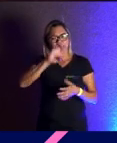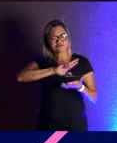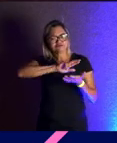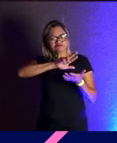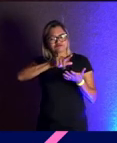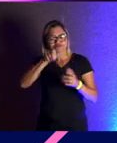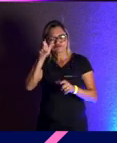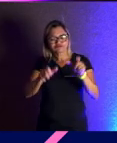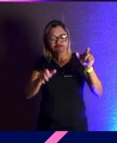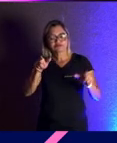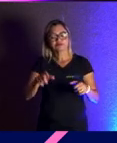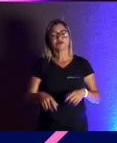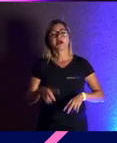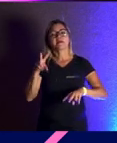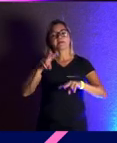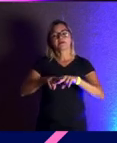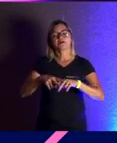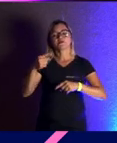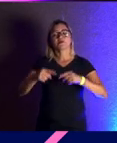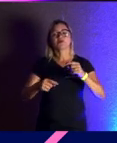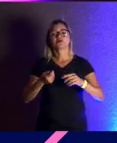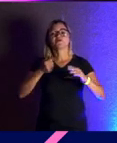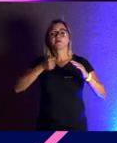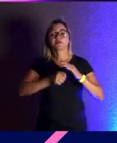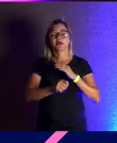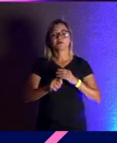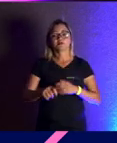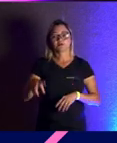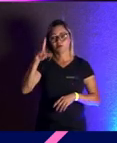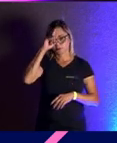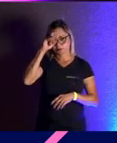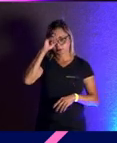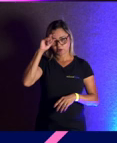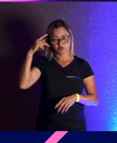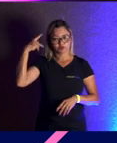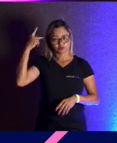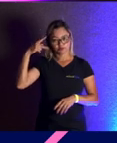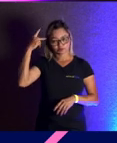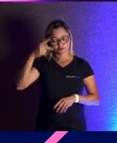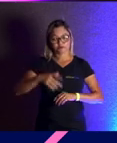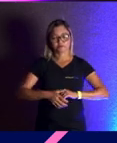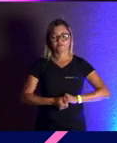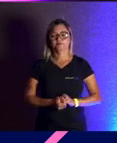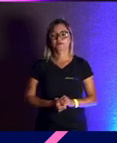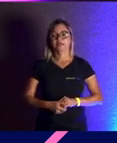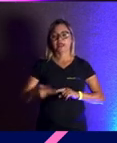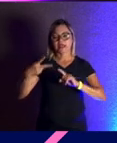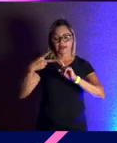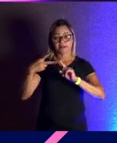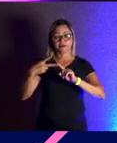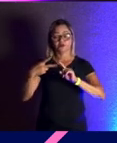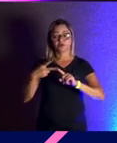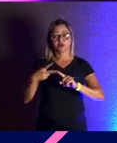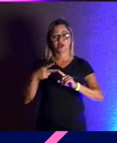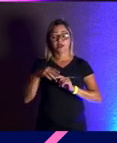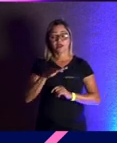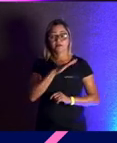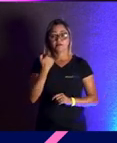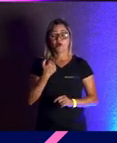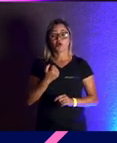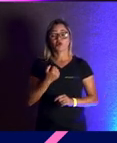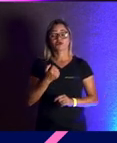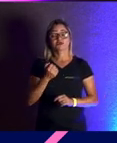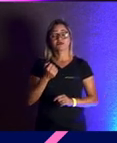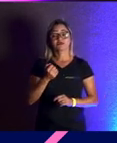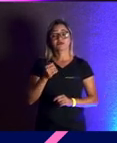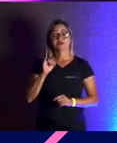desses pedidos que foram mandados para o público. E a segunda reportagem que eu vou contar é a morte de um estudante que a gente